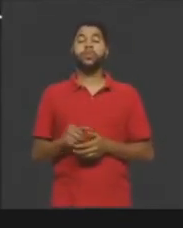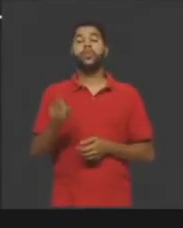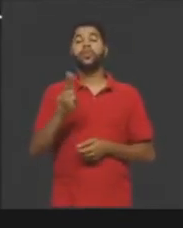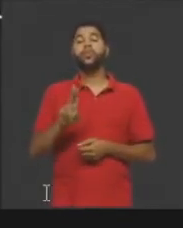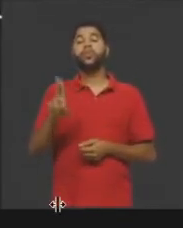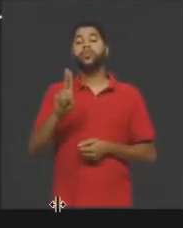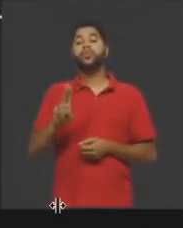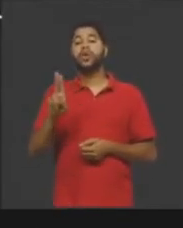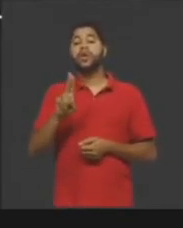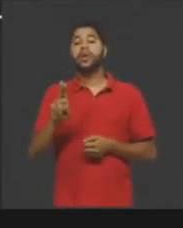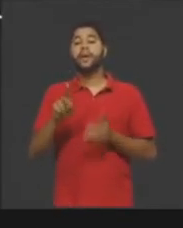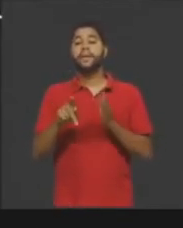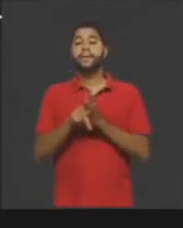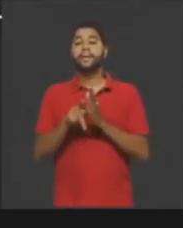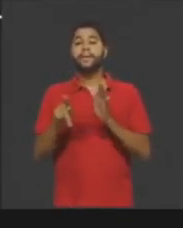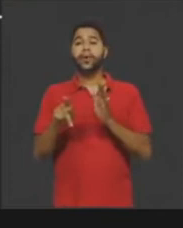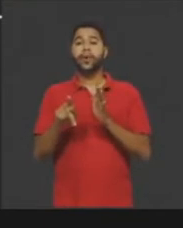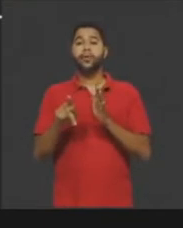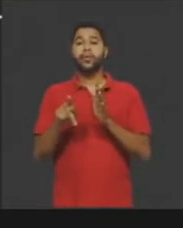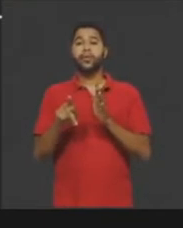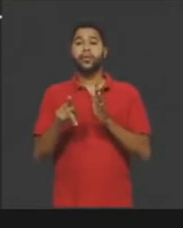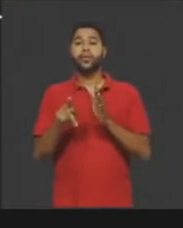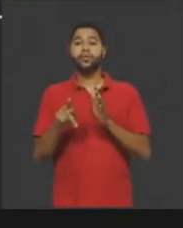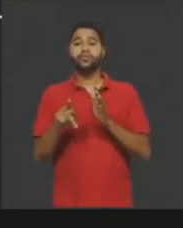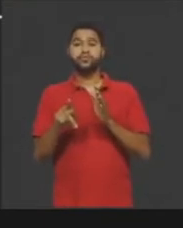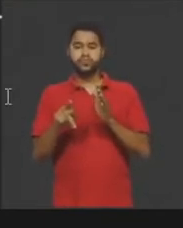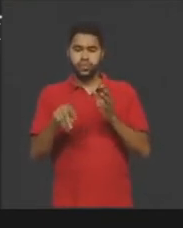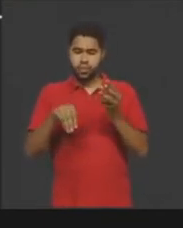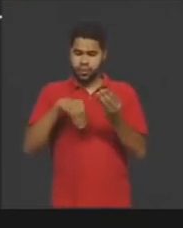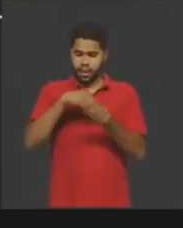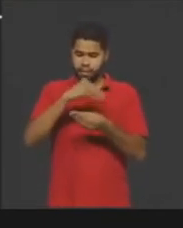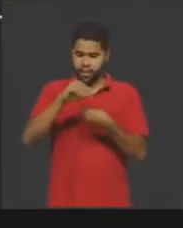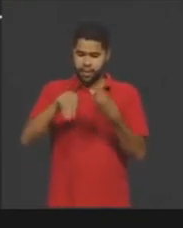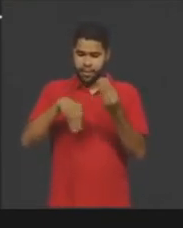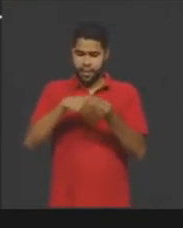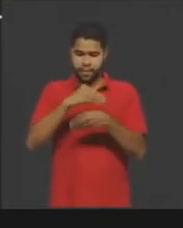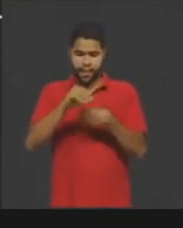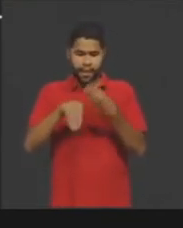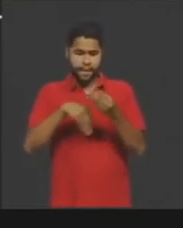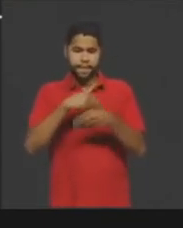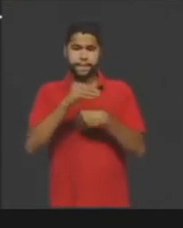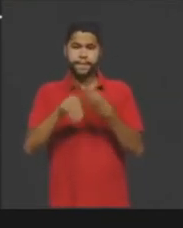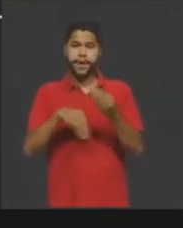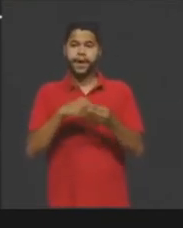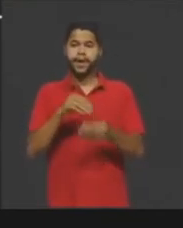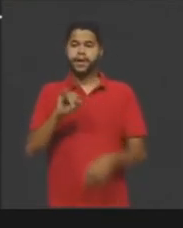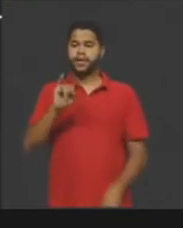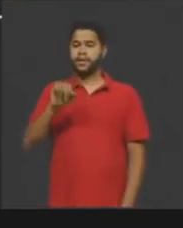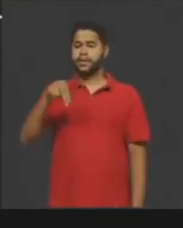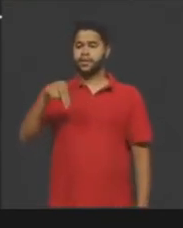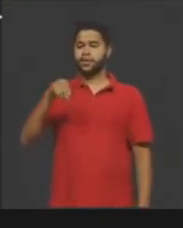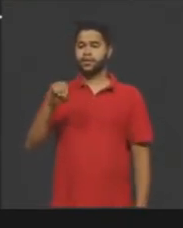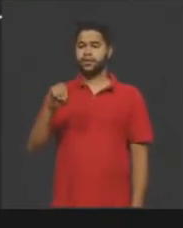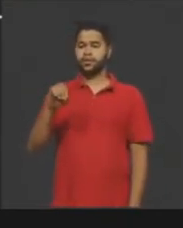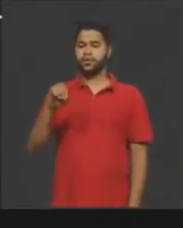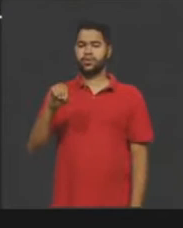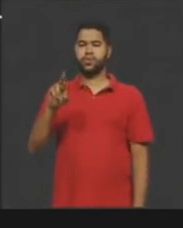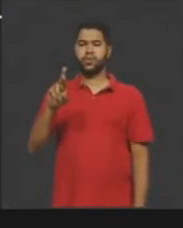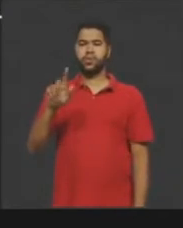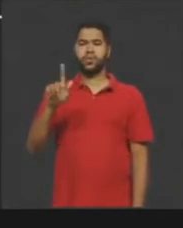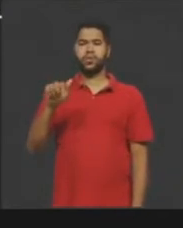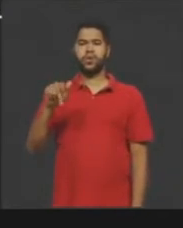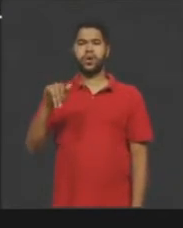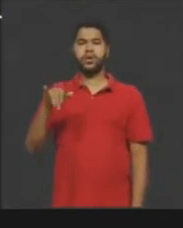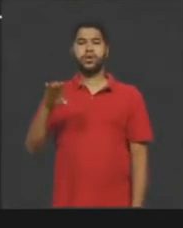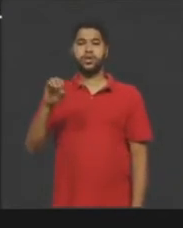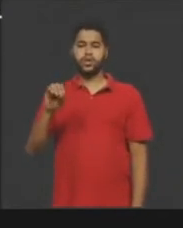utilizar energia proveniente de reações químicas entre compostos inorgânicos. Inorgânico é tudo que